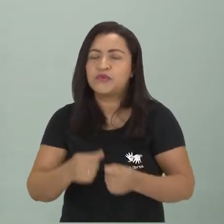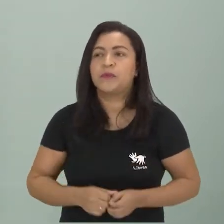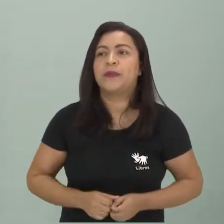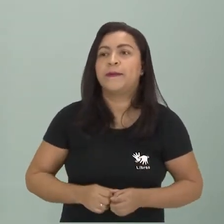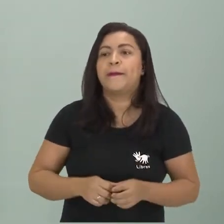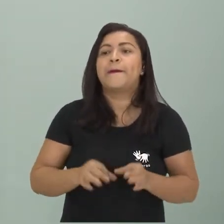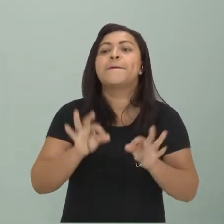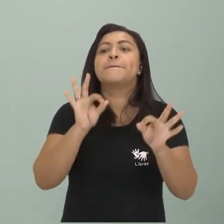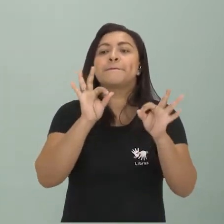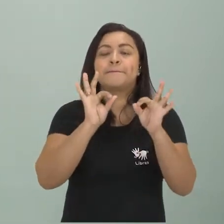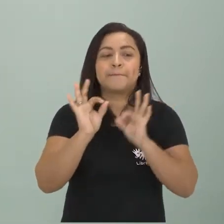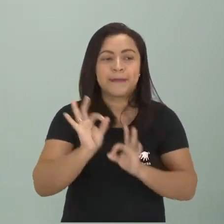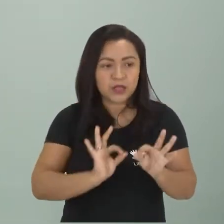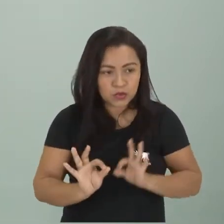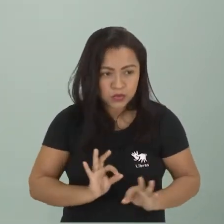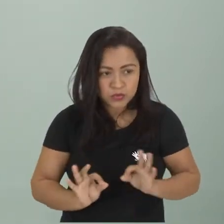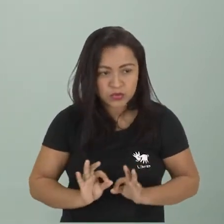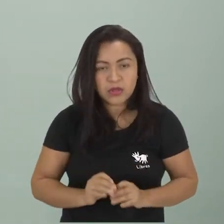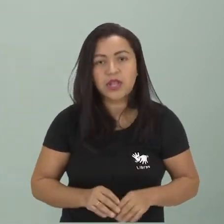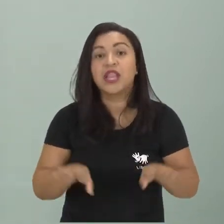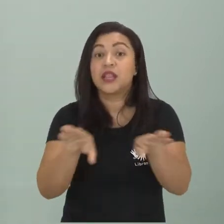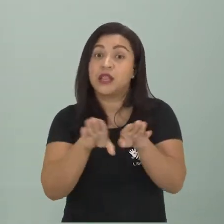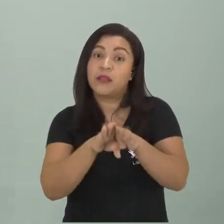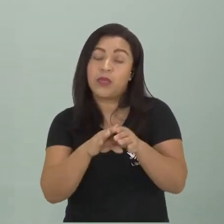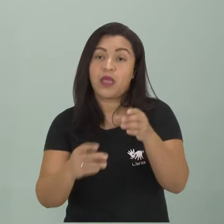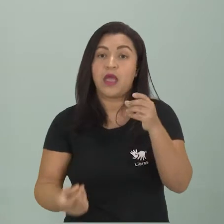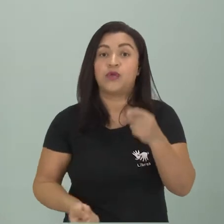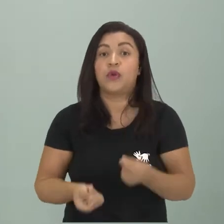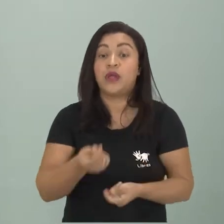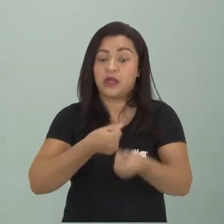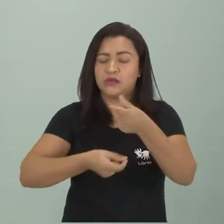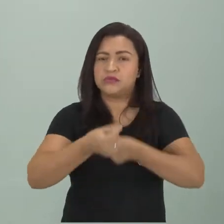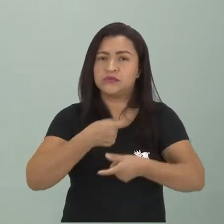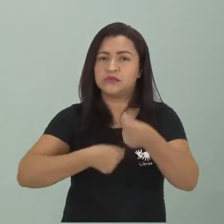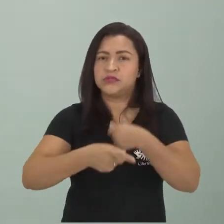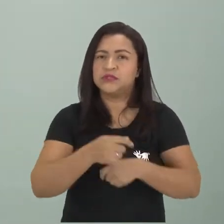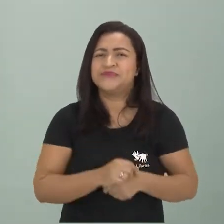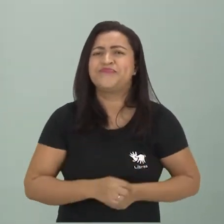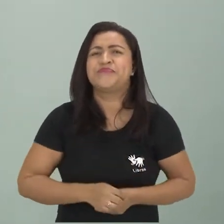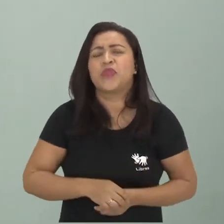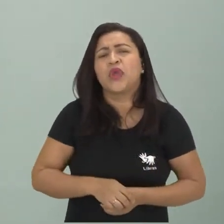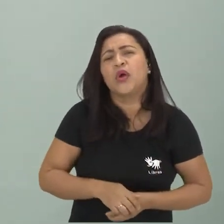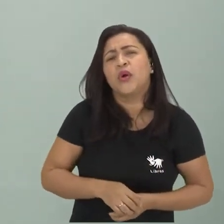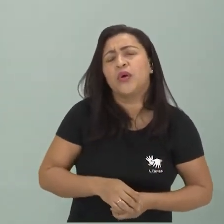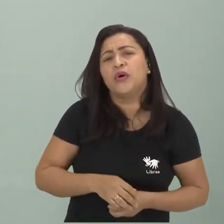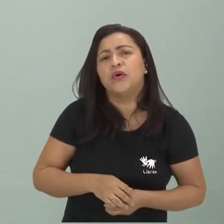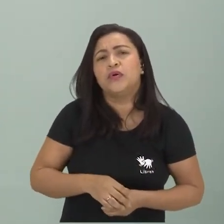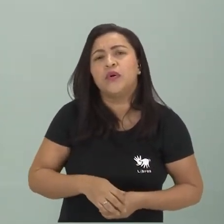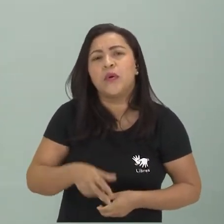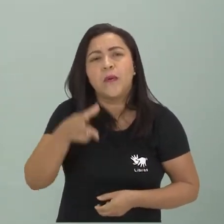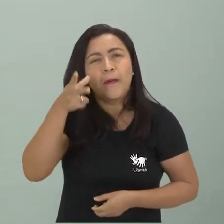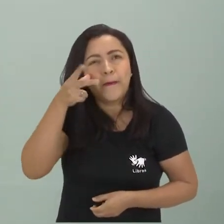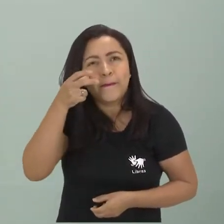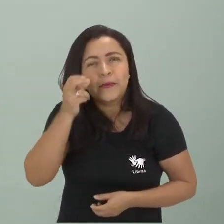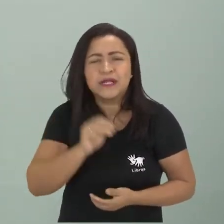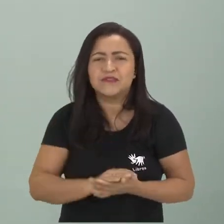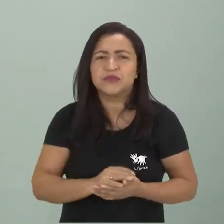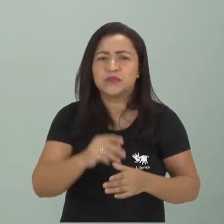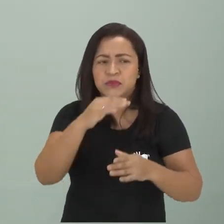assim como de sua economia. E aí vocês podem perceber que logo abaixo